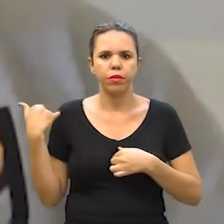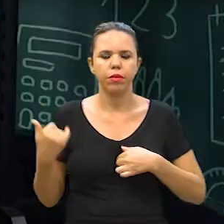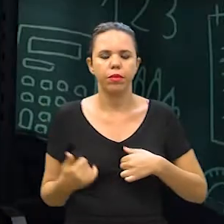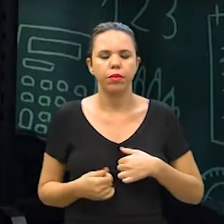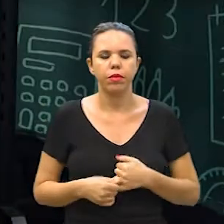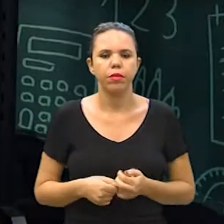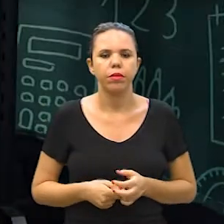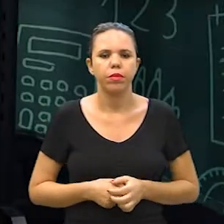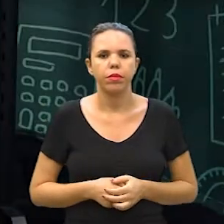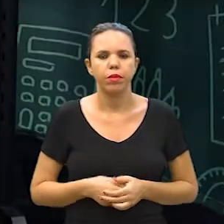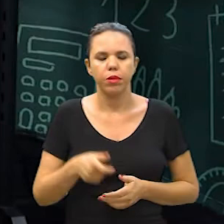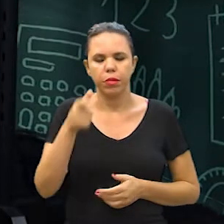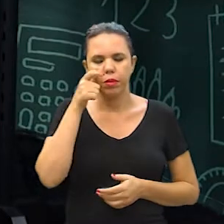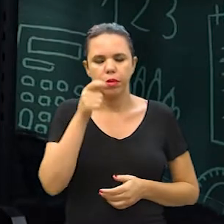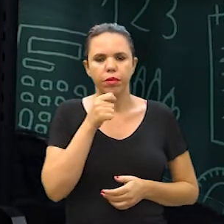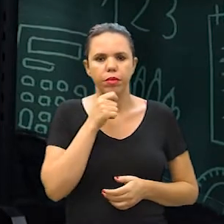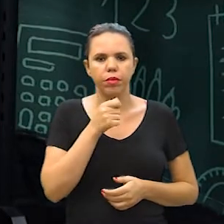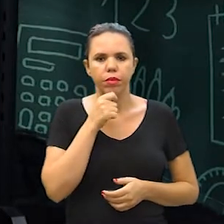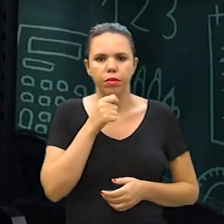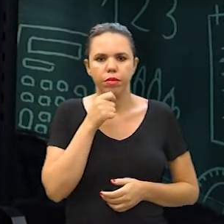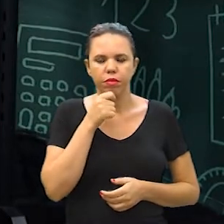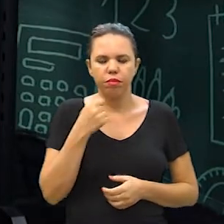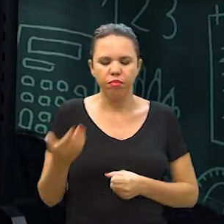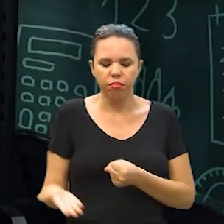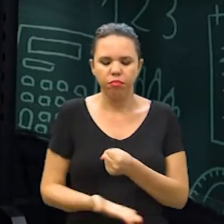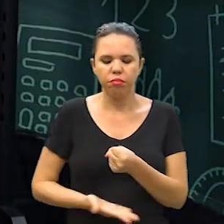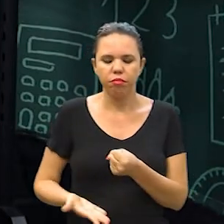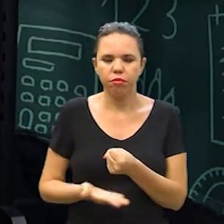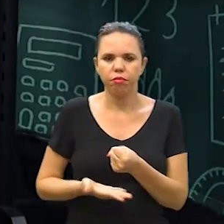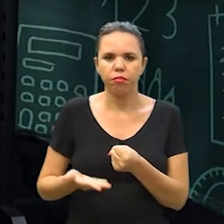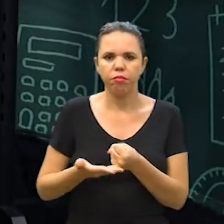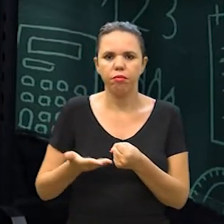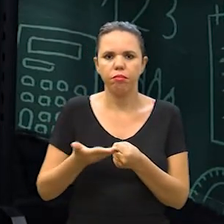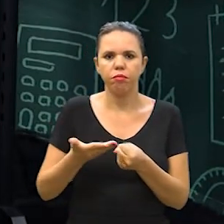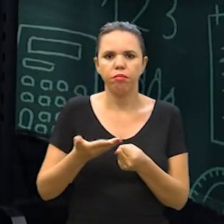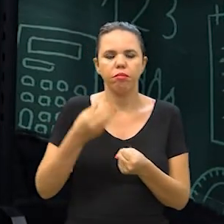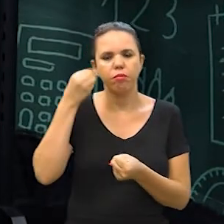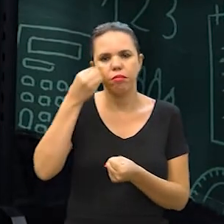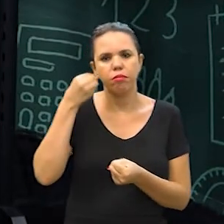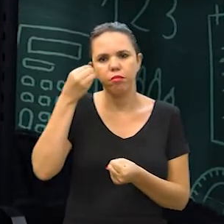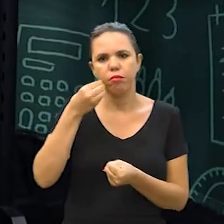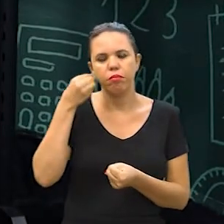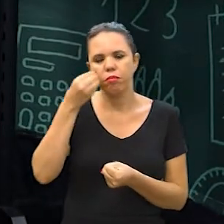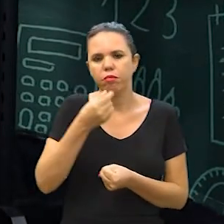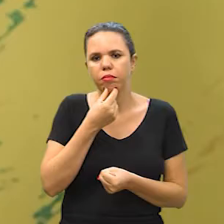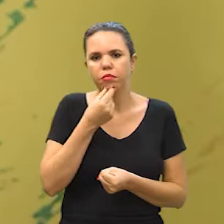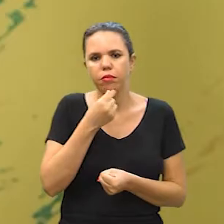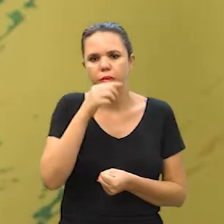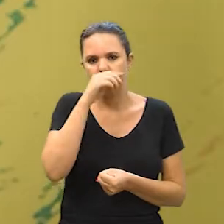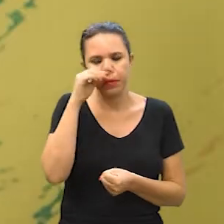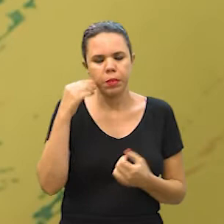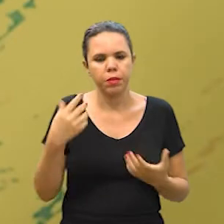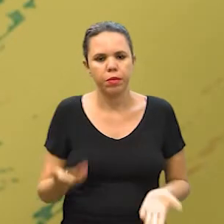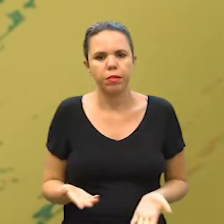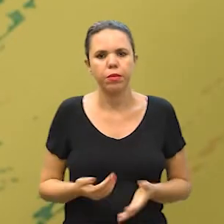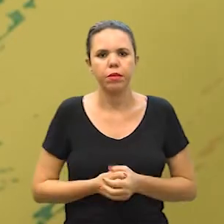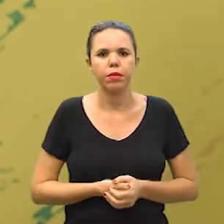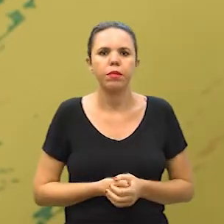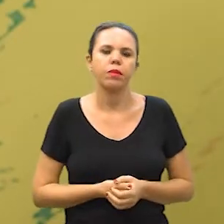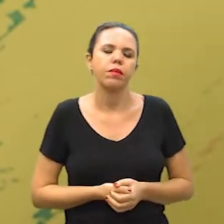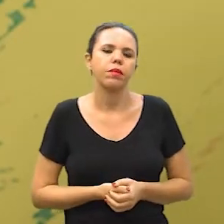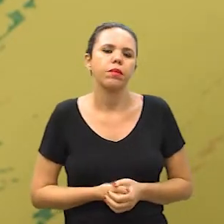anos, a gente vê que eles ainda estão patinando muito na fluência da língua inglesa. Ô